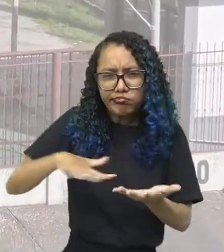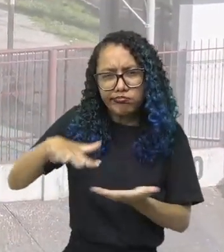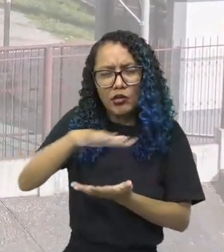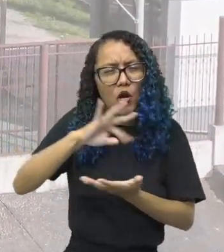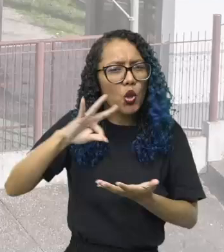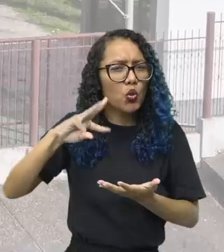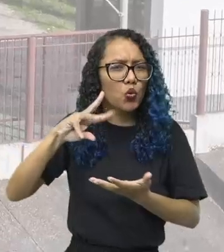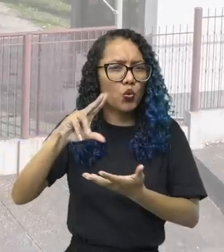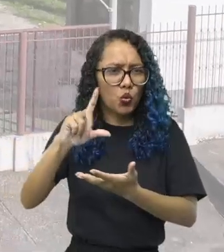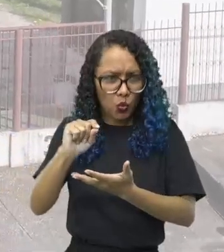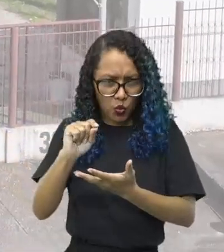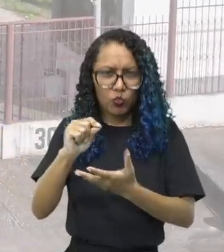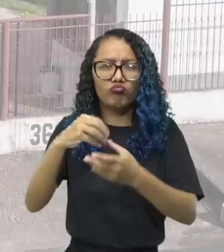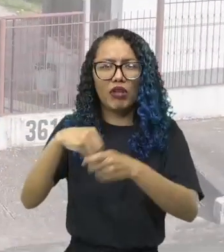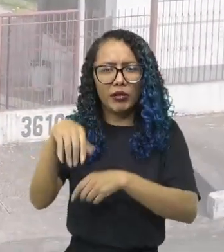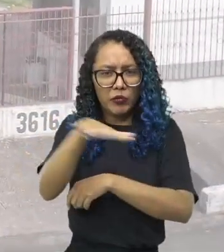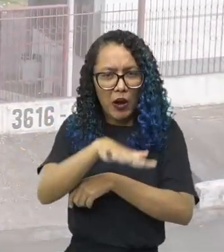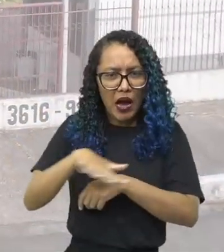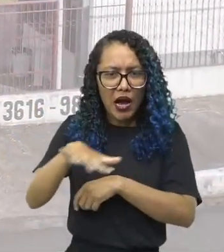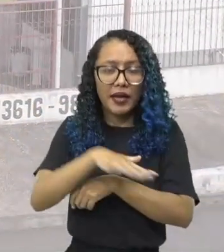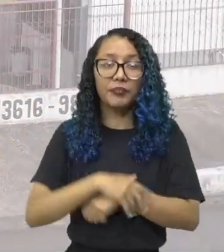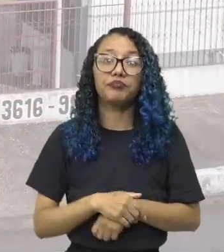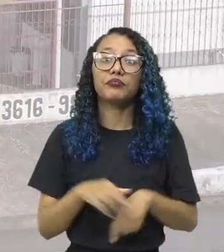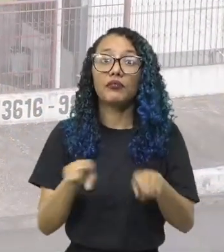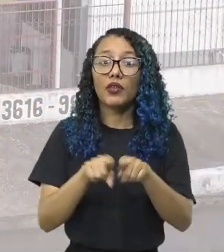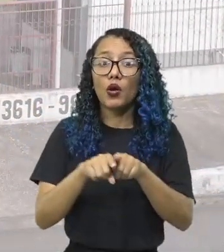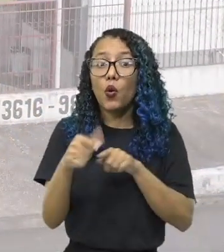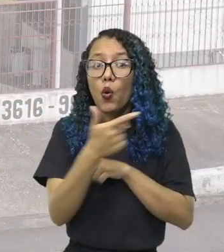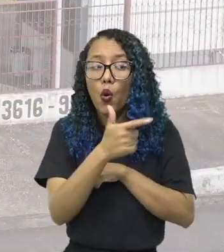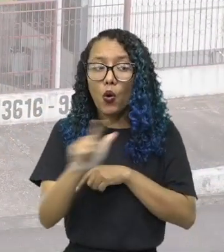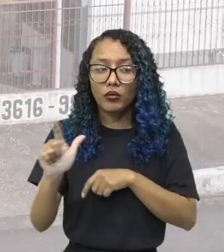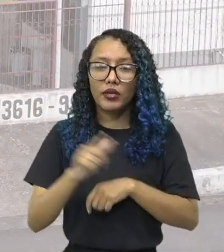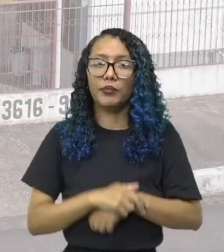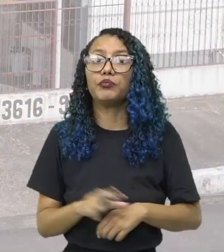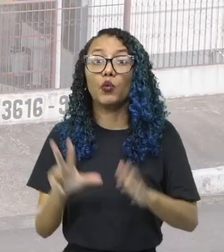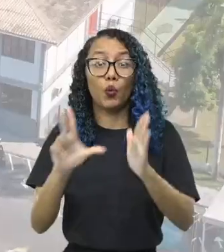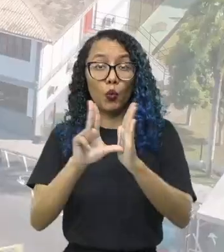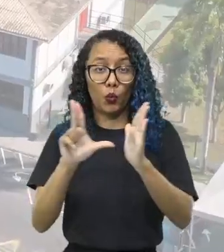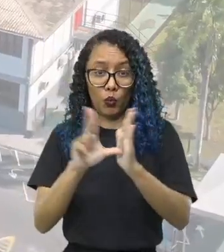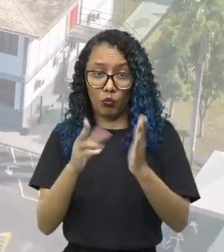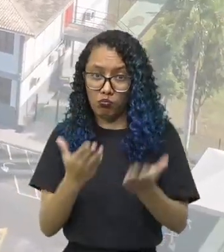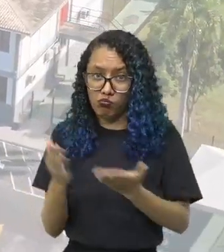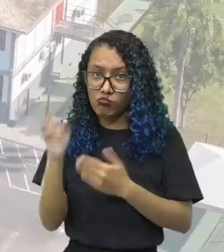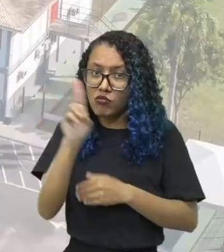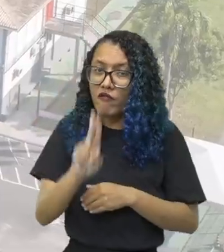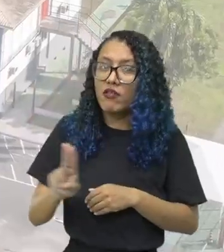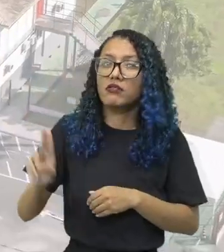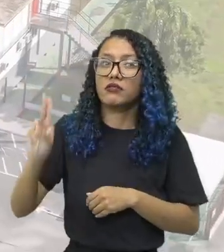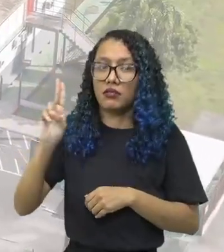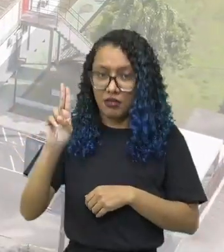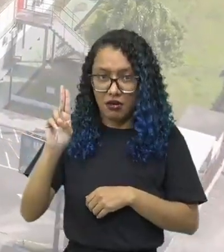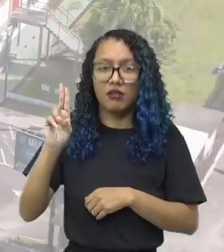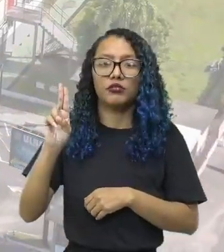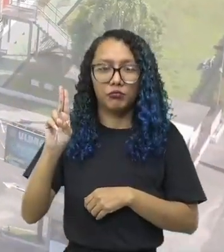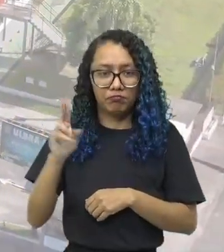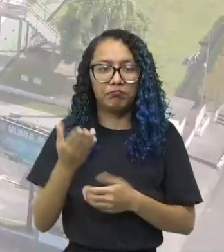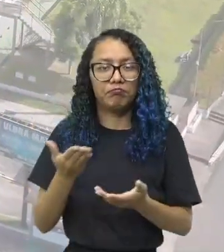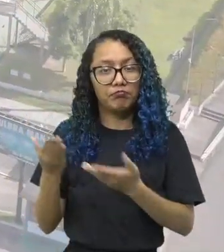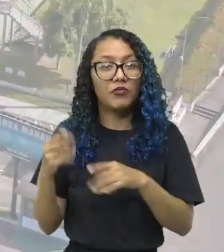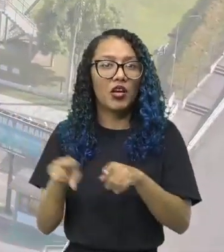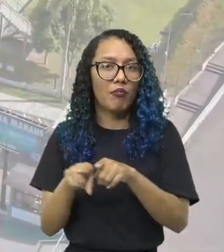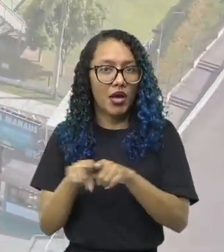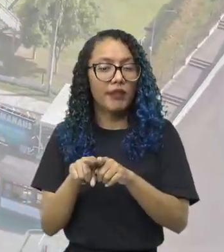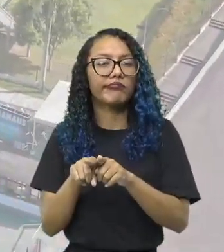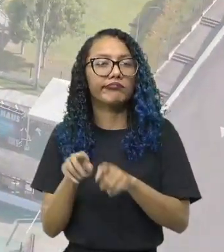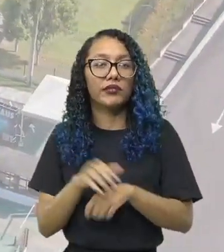presente nessas regiões. Temos também a universidade, que é a UBRA, uma universidade